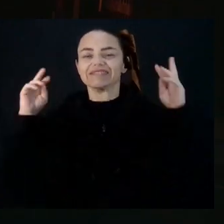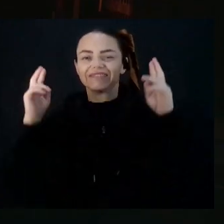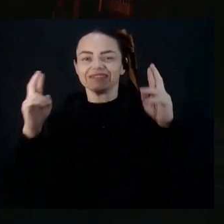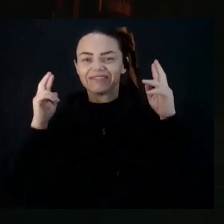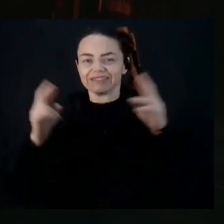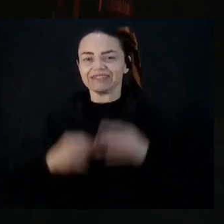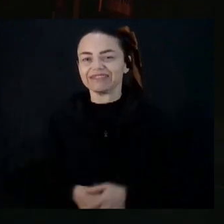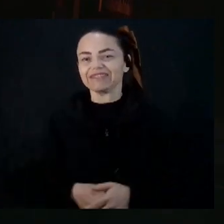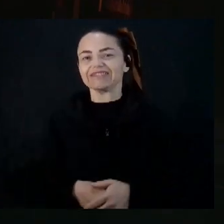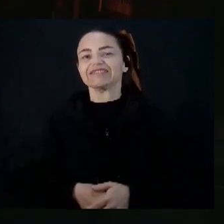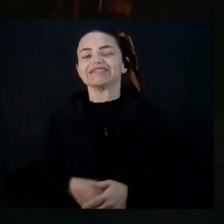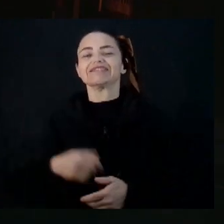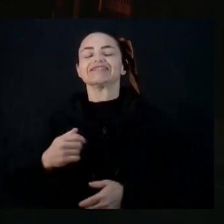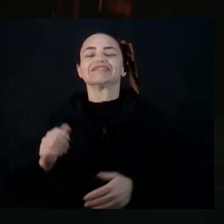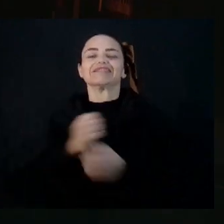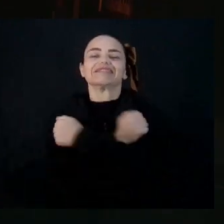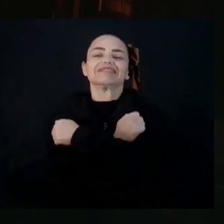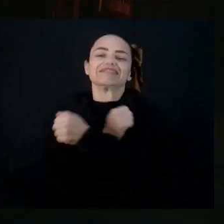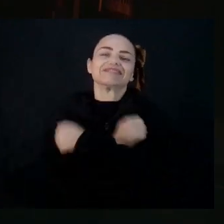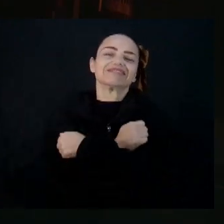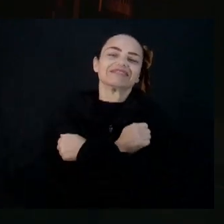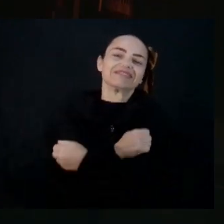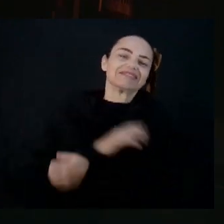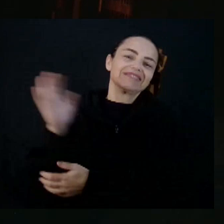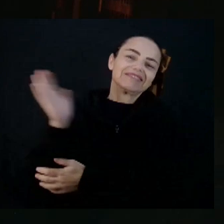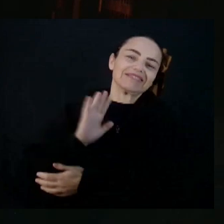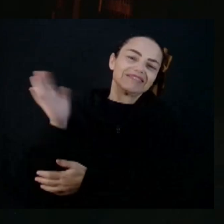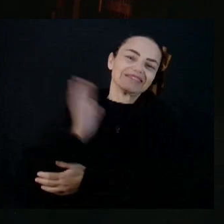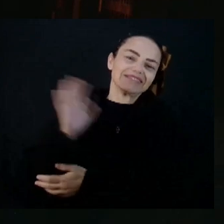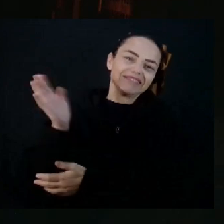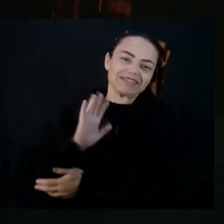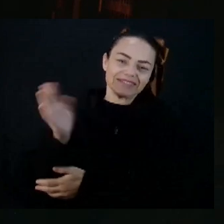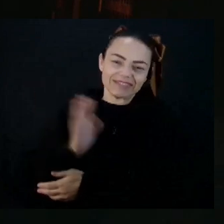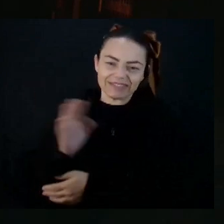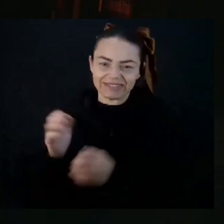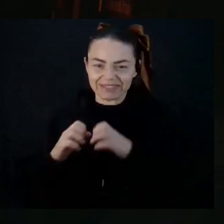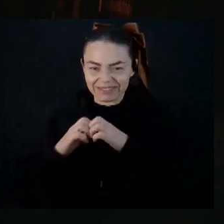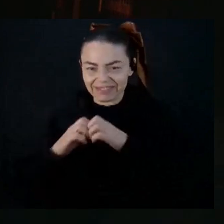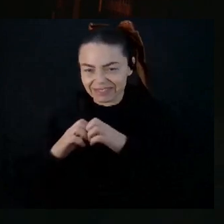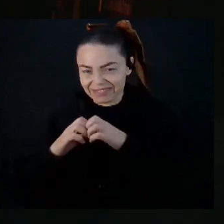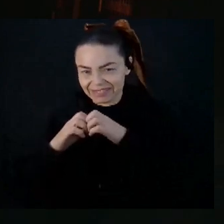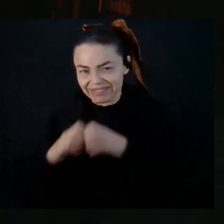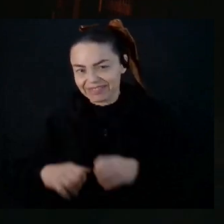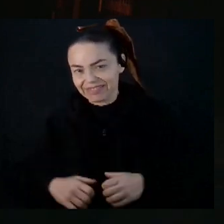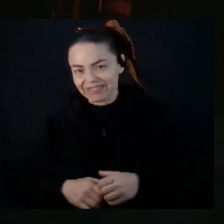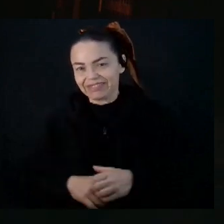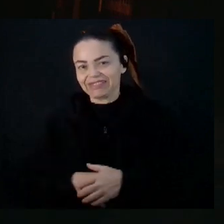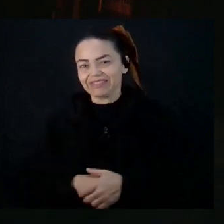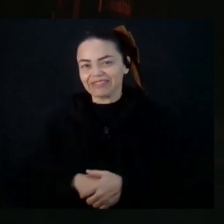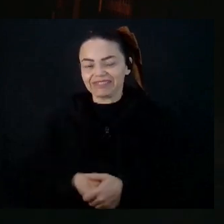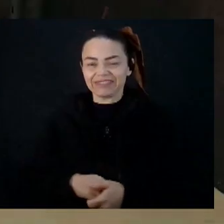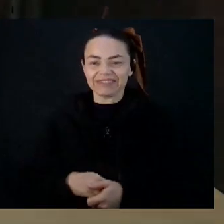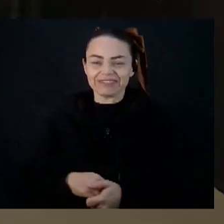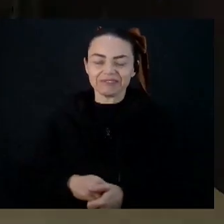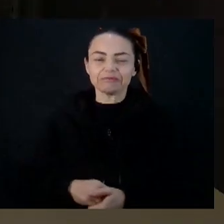seleção. Grande abraço, fique bem, continue na programação da TV Câmara Campinas e até amanhã, se Deus quiser. Tchau, tchau.